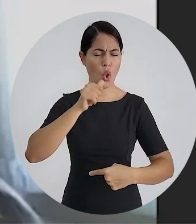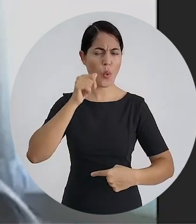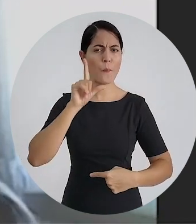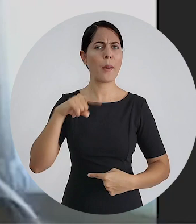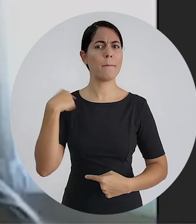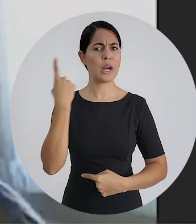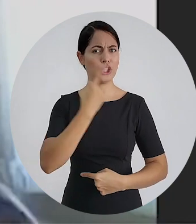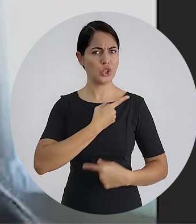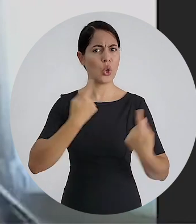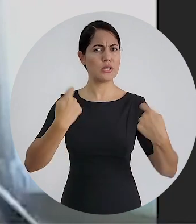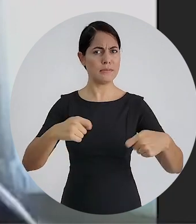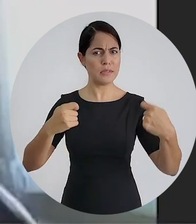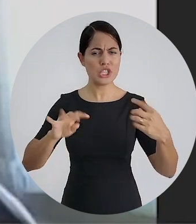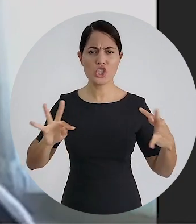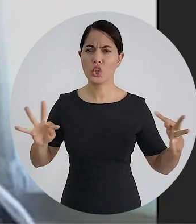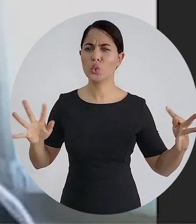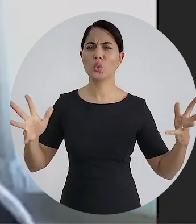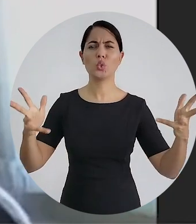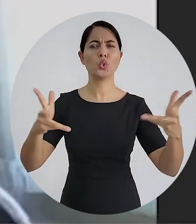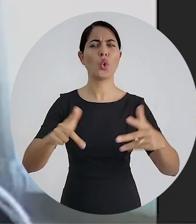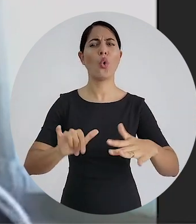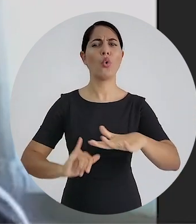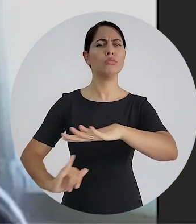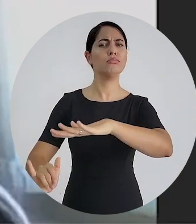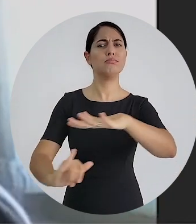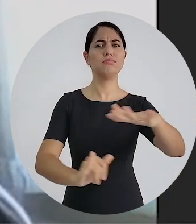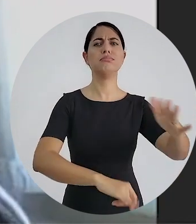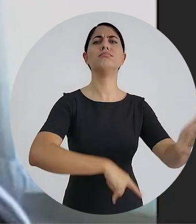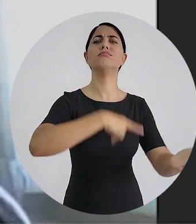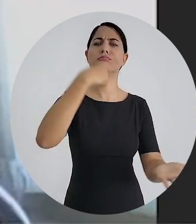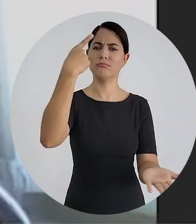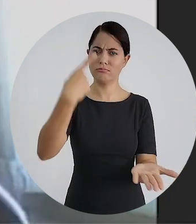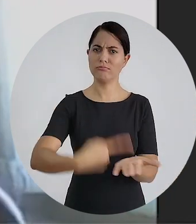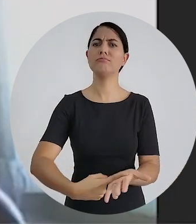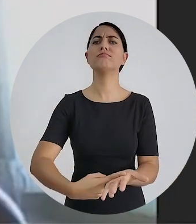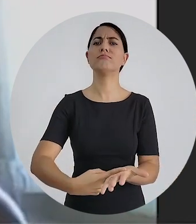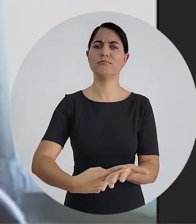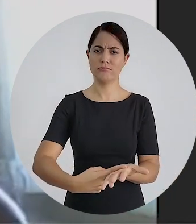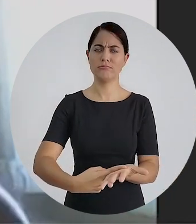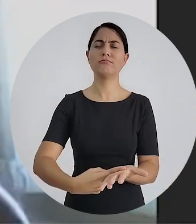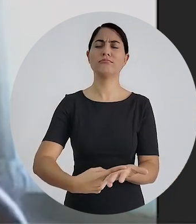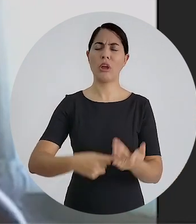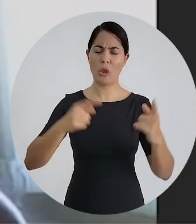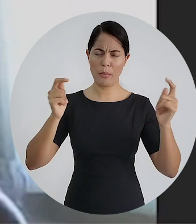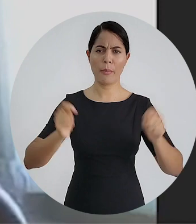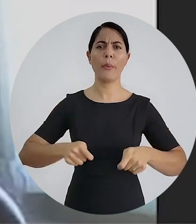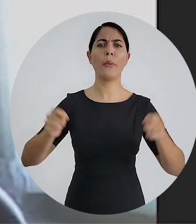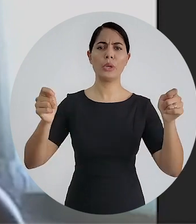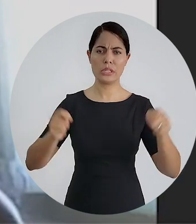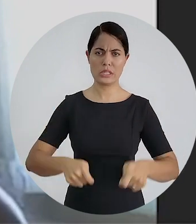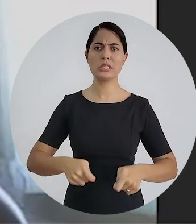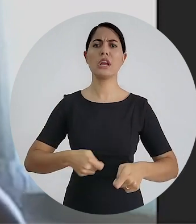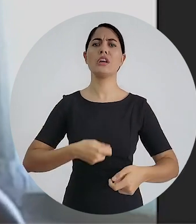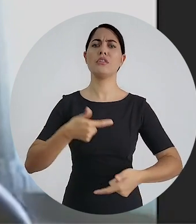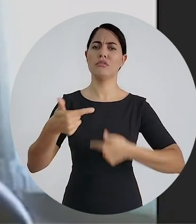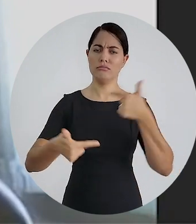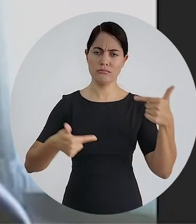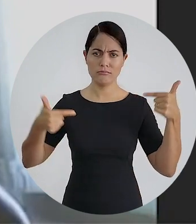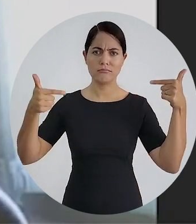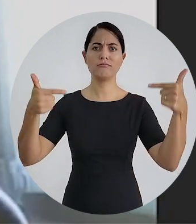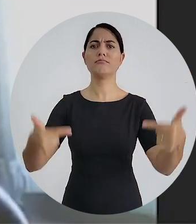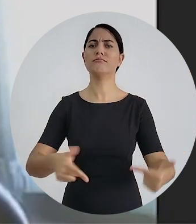país, que todas as instituições se comprometam no seu cotidiano e com o que é possível, com práticas e